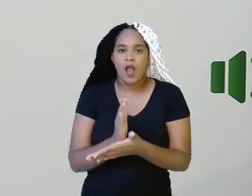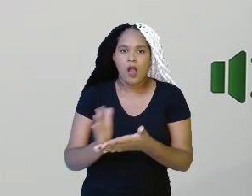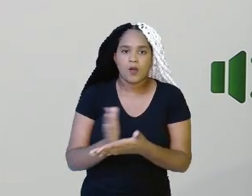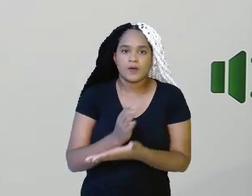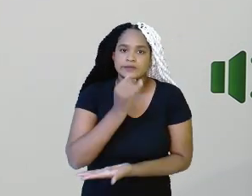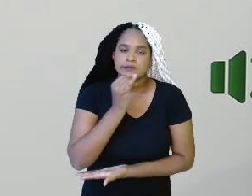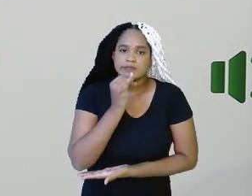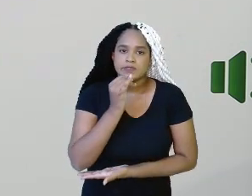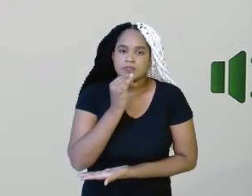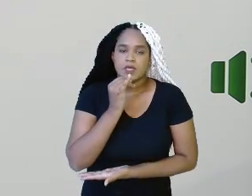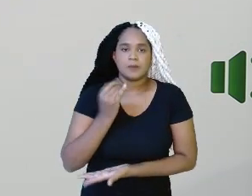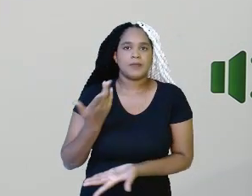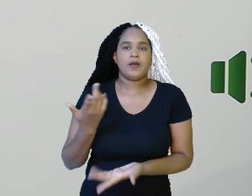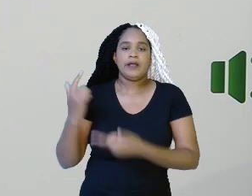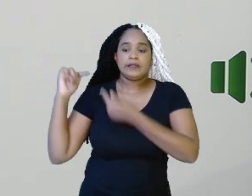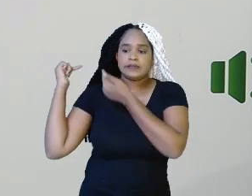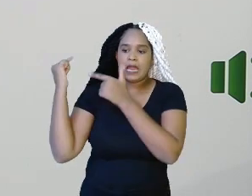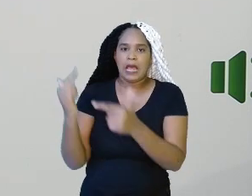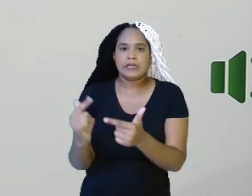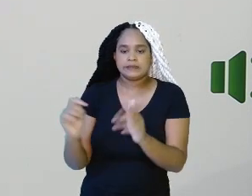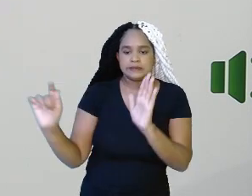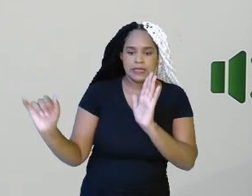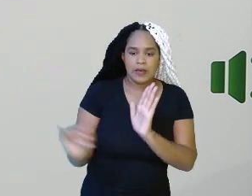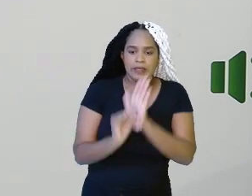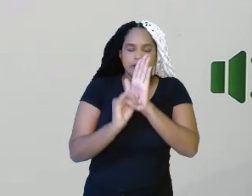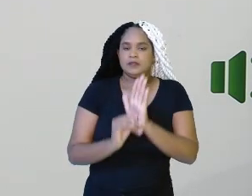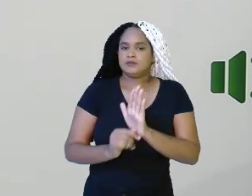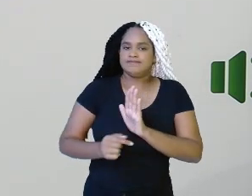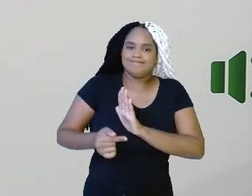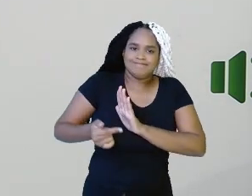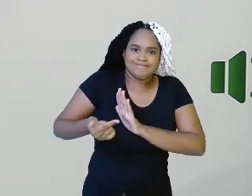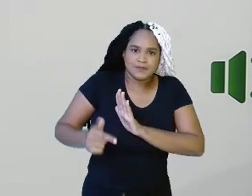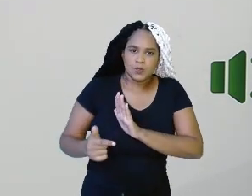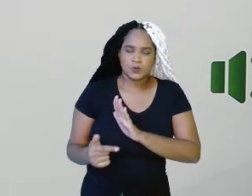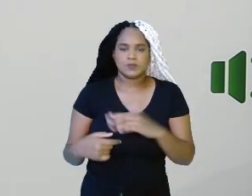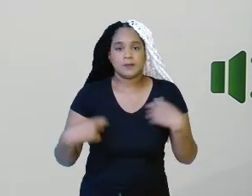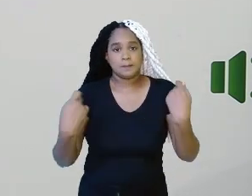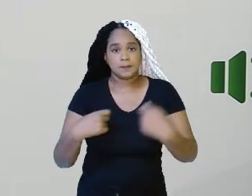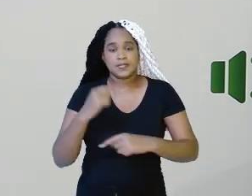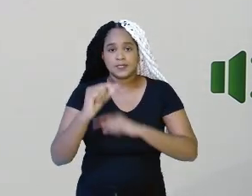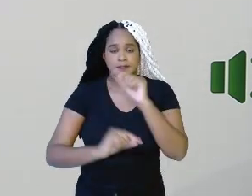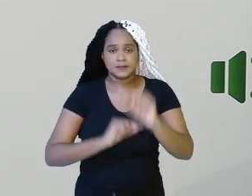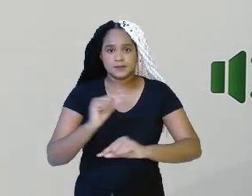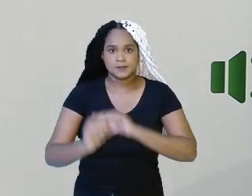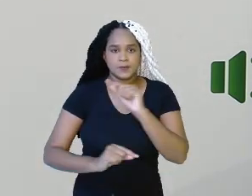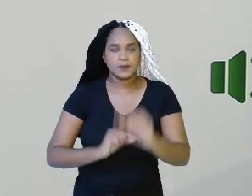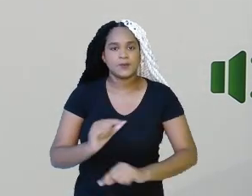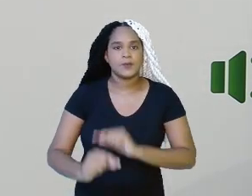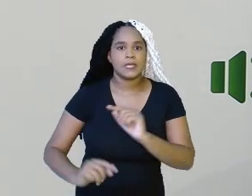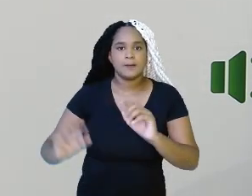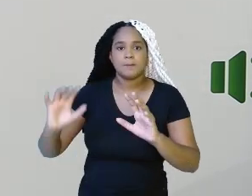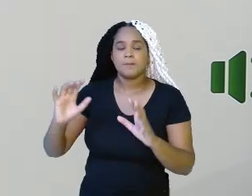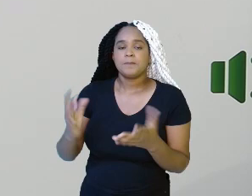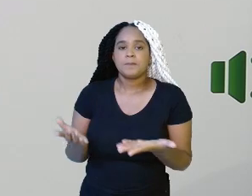perderam meio que a identidade indígena. O que precisa fazer é eles,